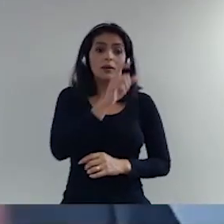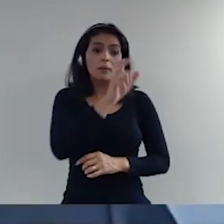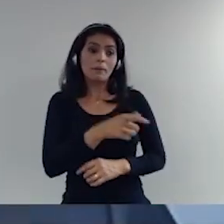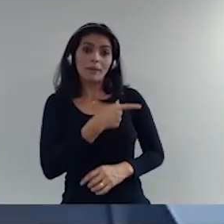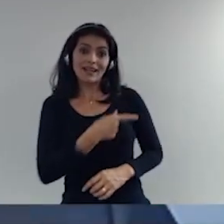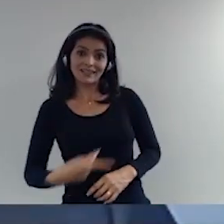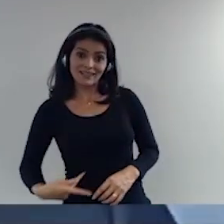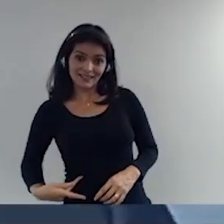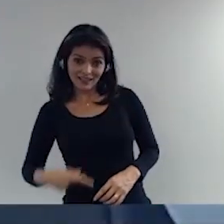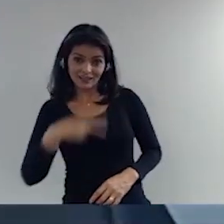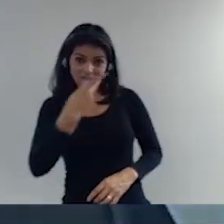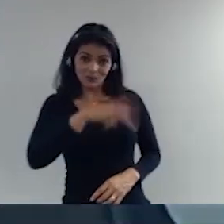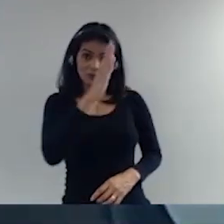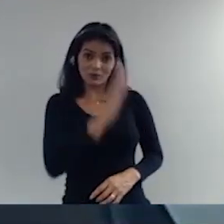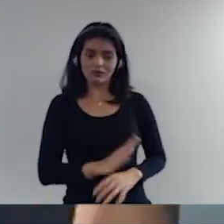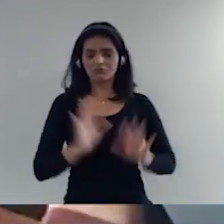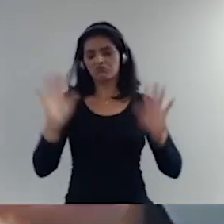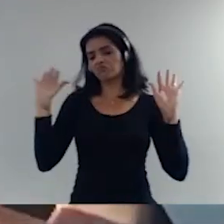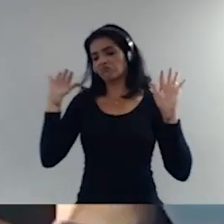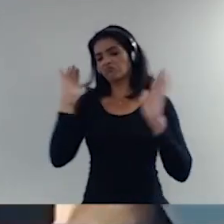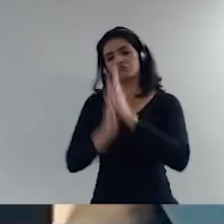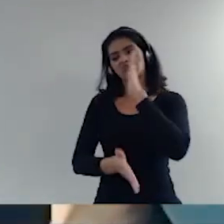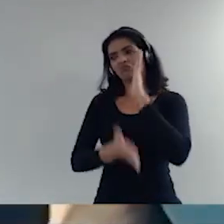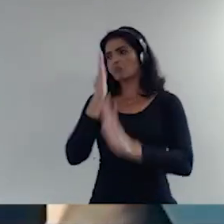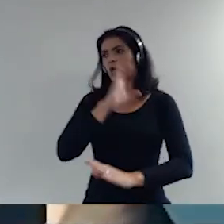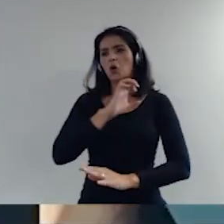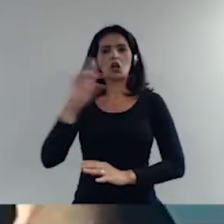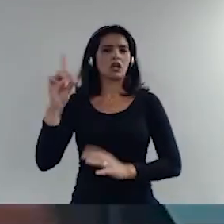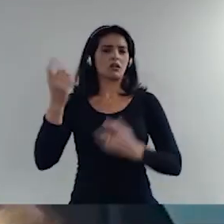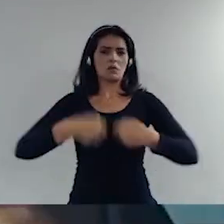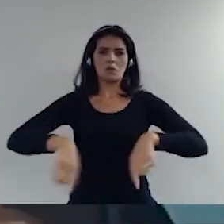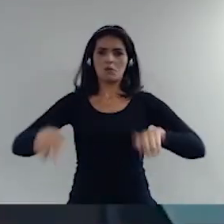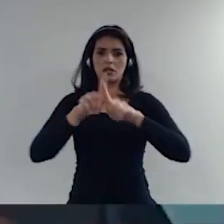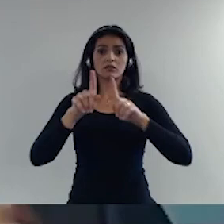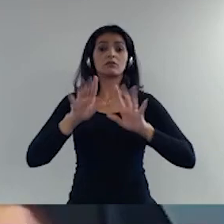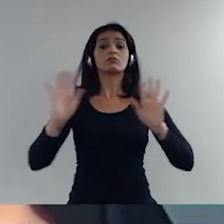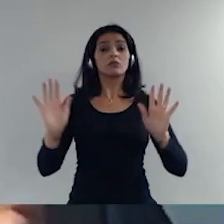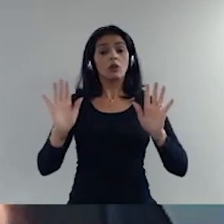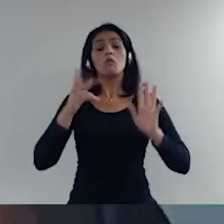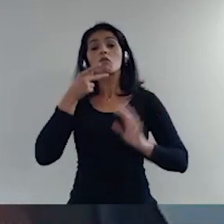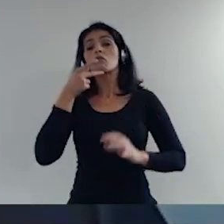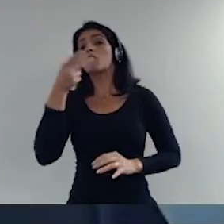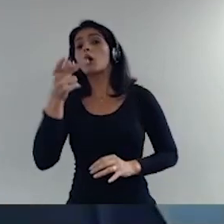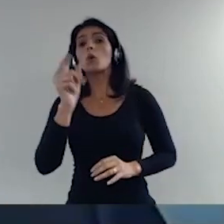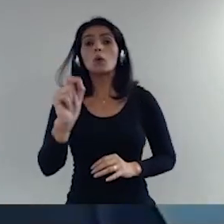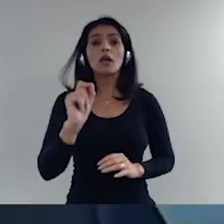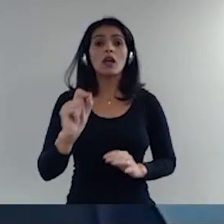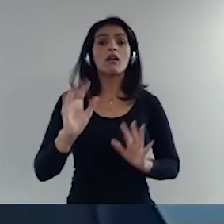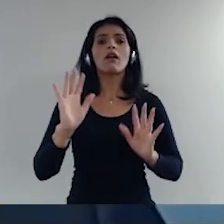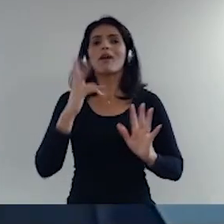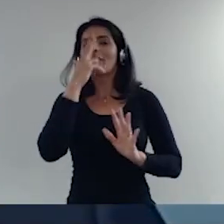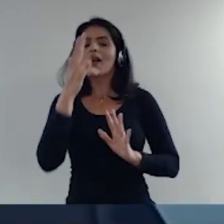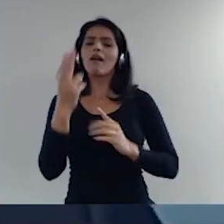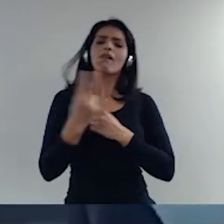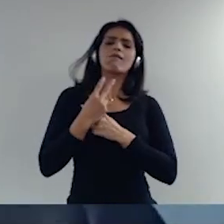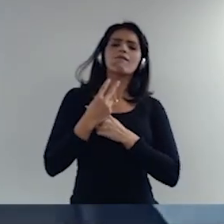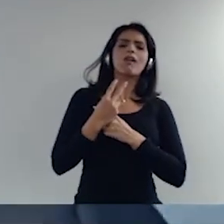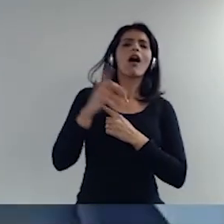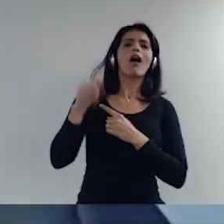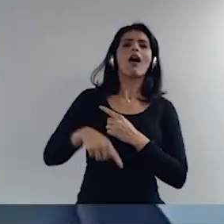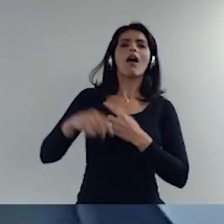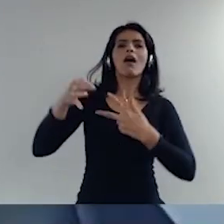a presidência da República abriu mão do papel de coordenação para dizer e se escudar na ideia de que